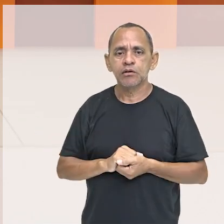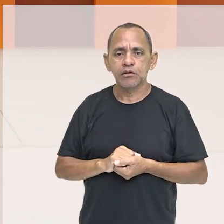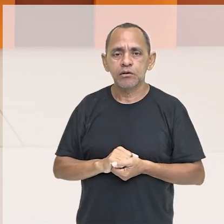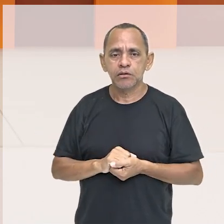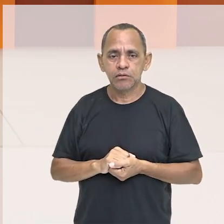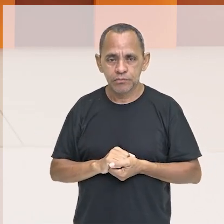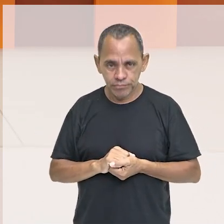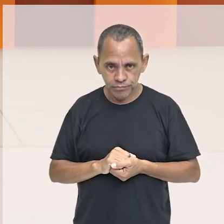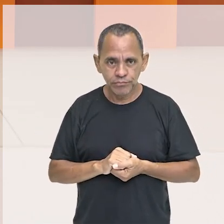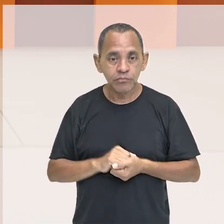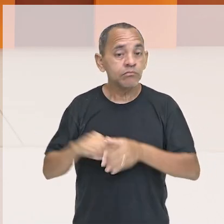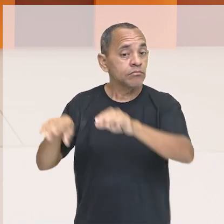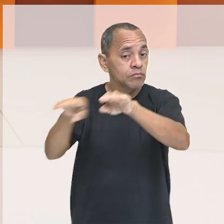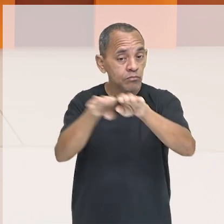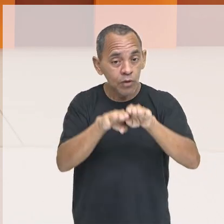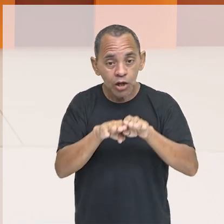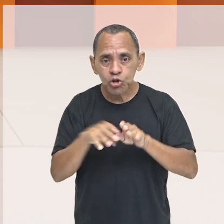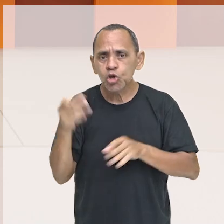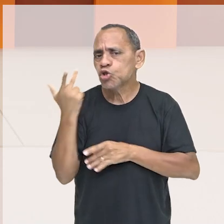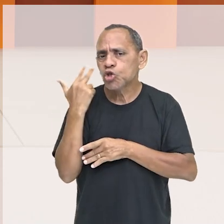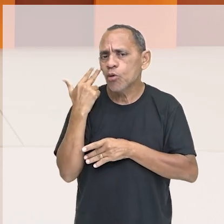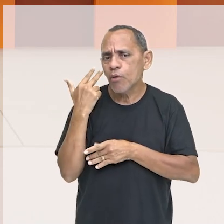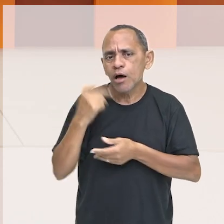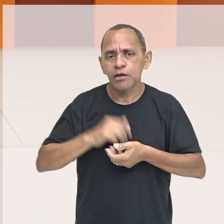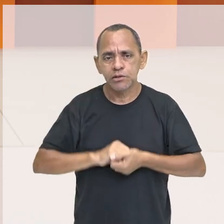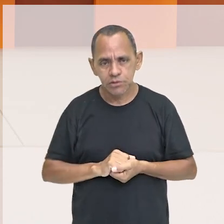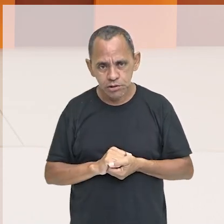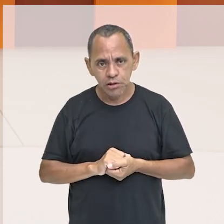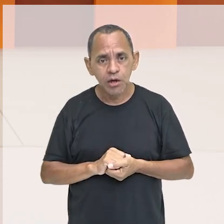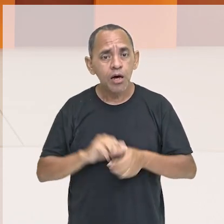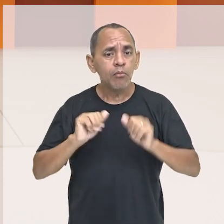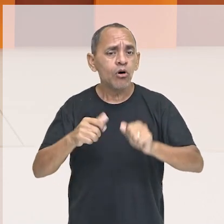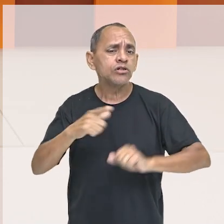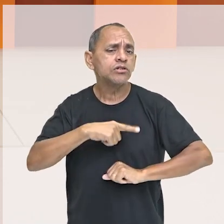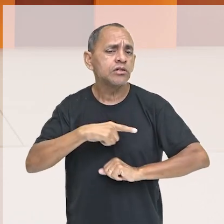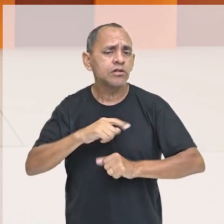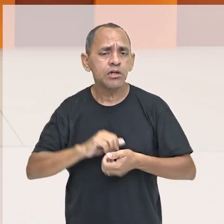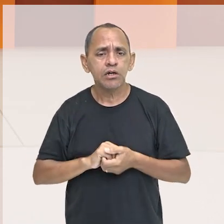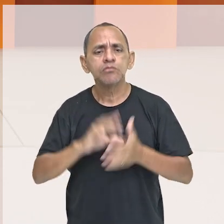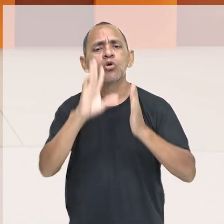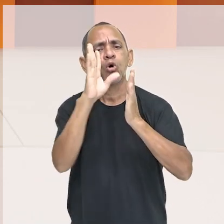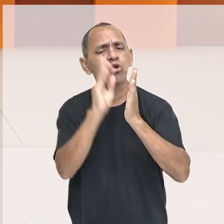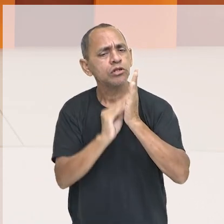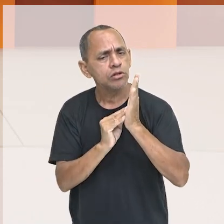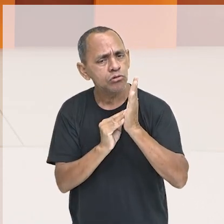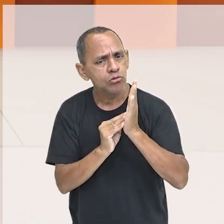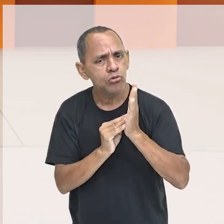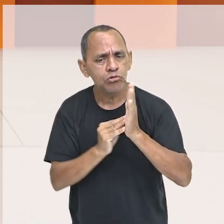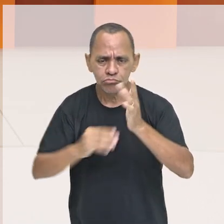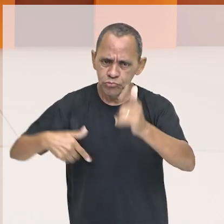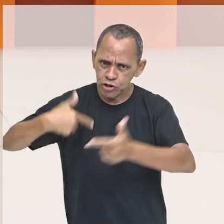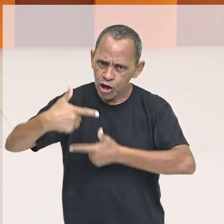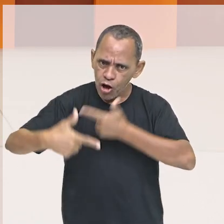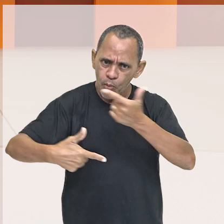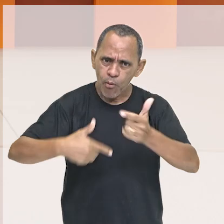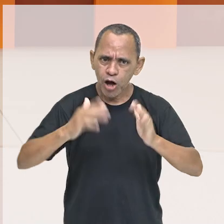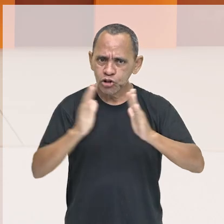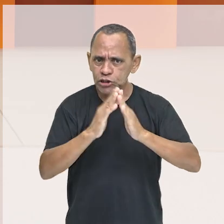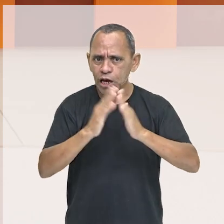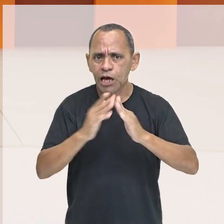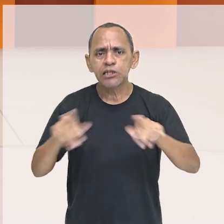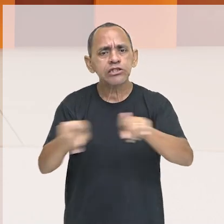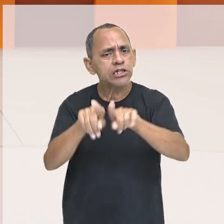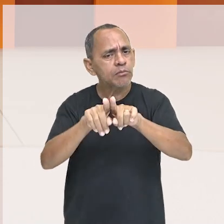padrões estáveis, ainda que possam manifestar seu conteúdo tanto no trabalho doméstico quanto